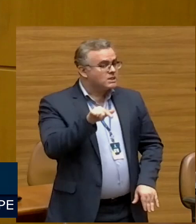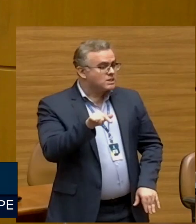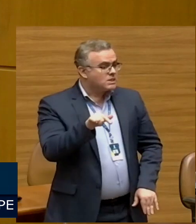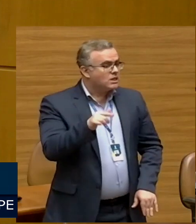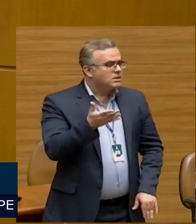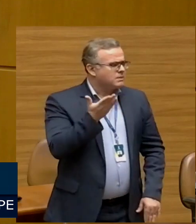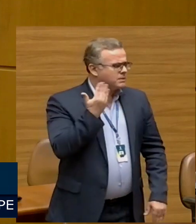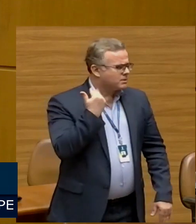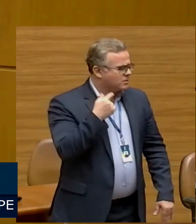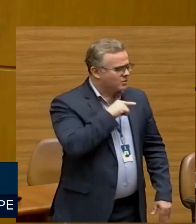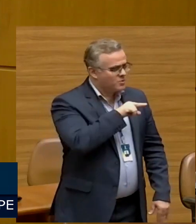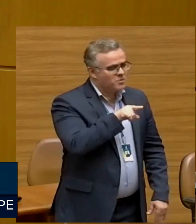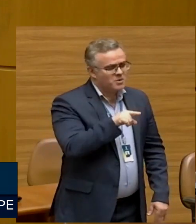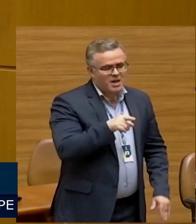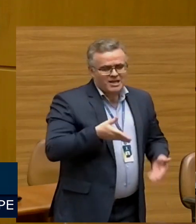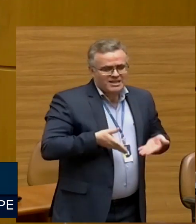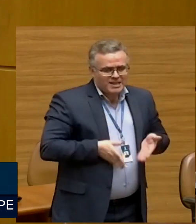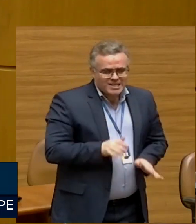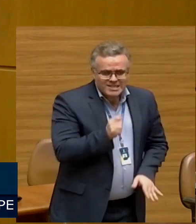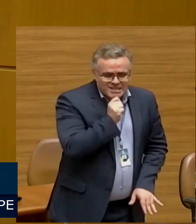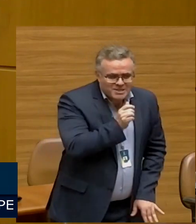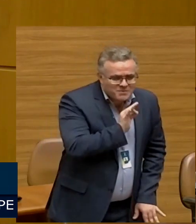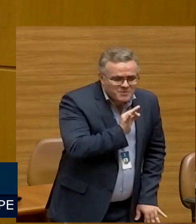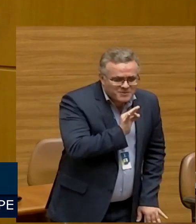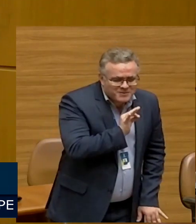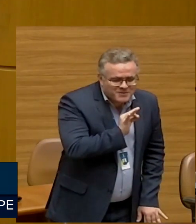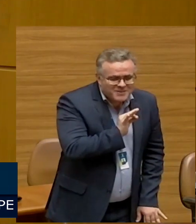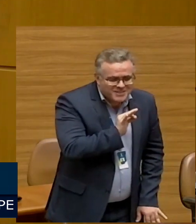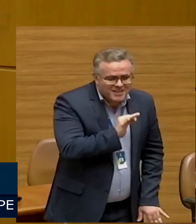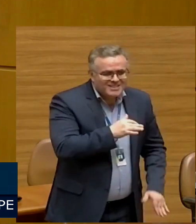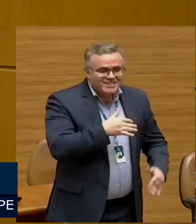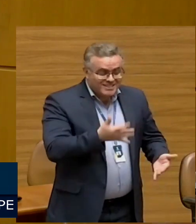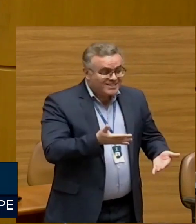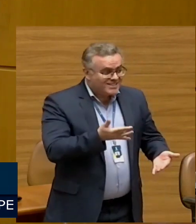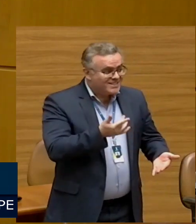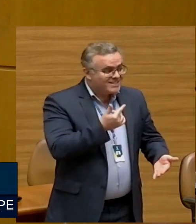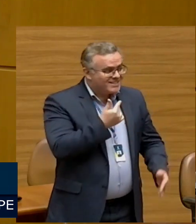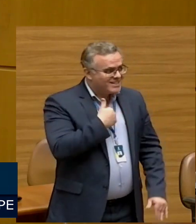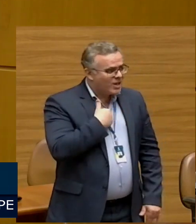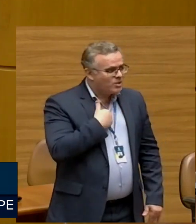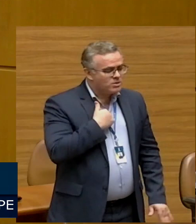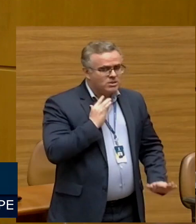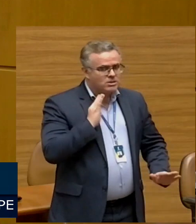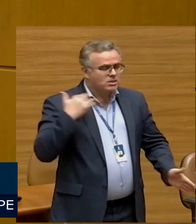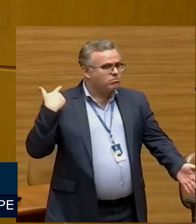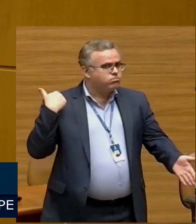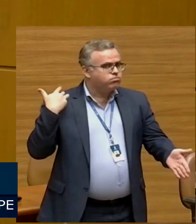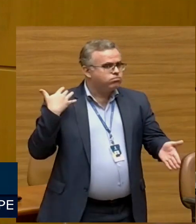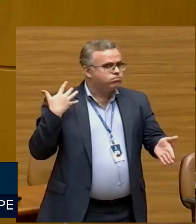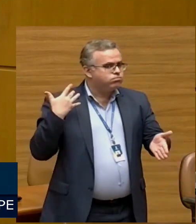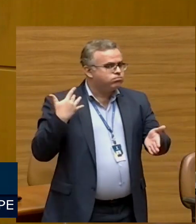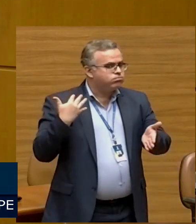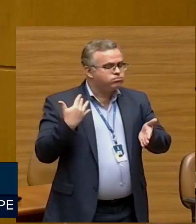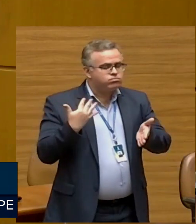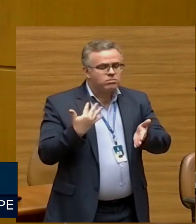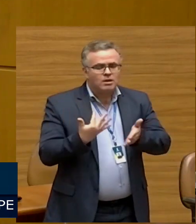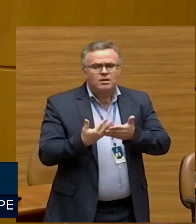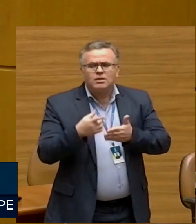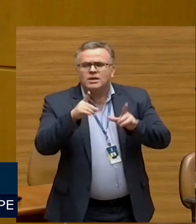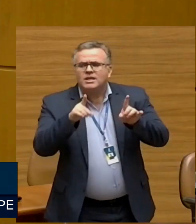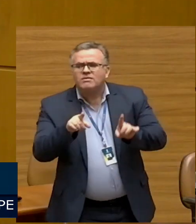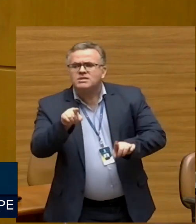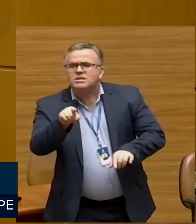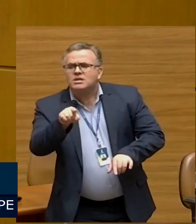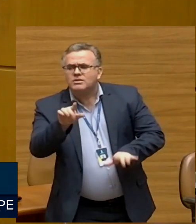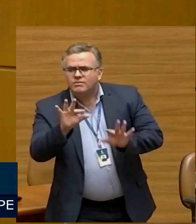1997, acredito que muitos aqui não eram nem nascidos, eu escutava, passei quase uma década ouvindo, quem da sua família tem